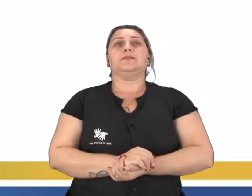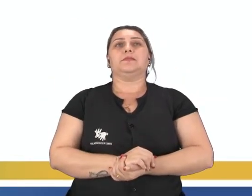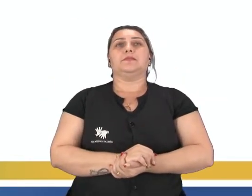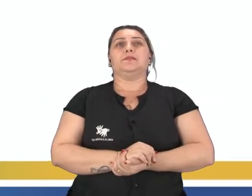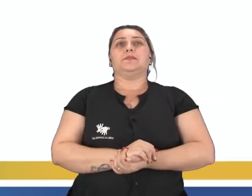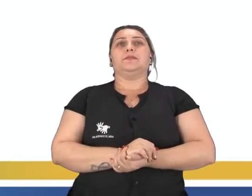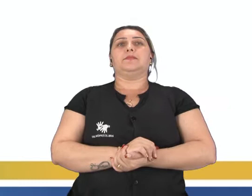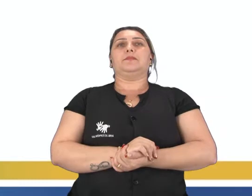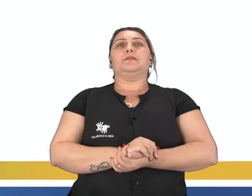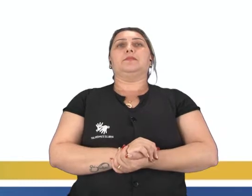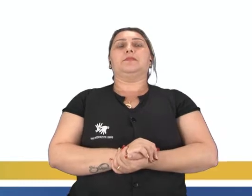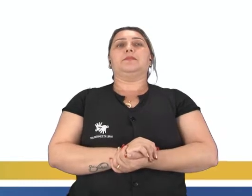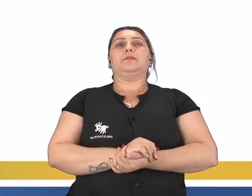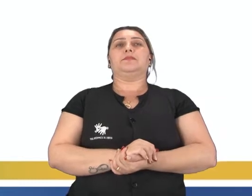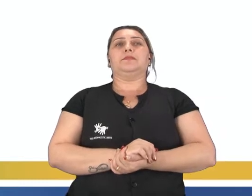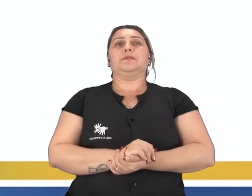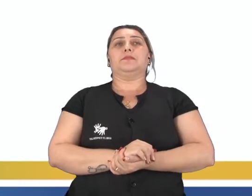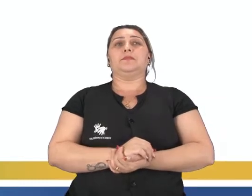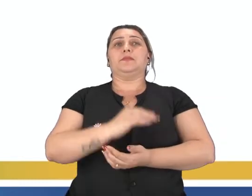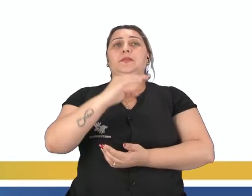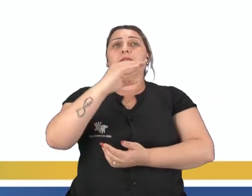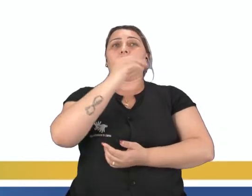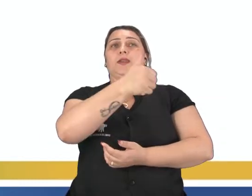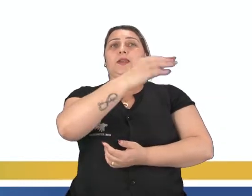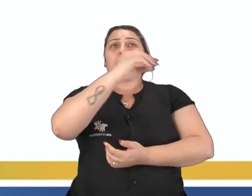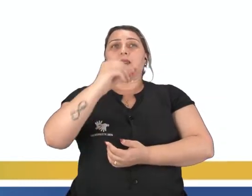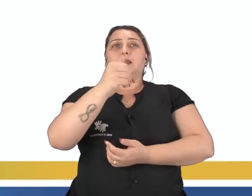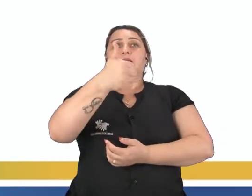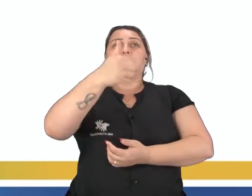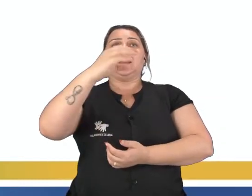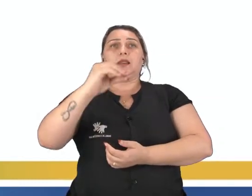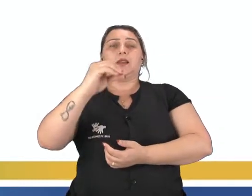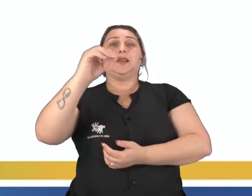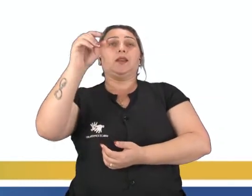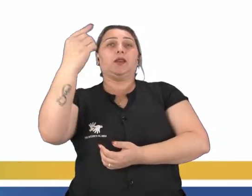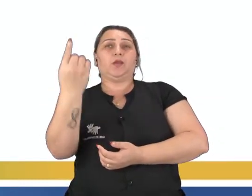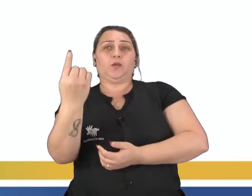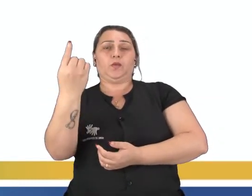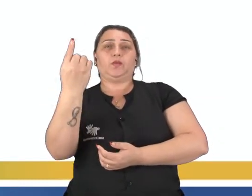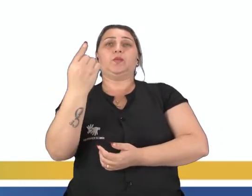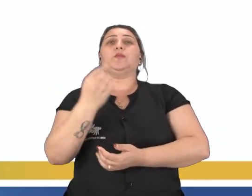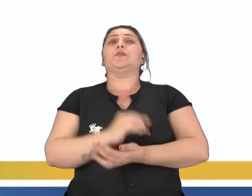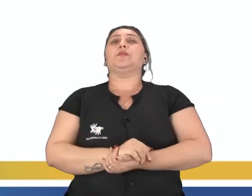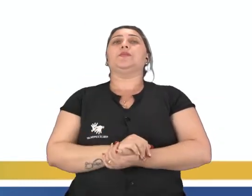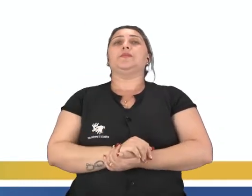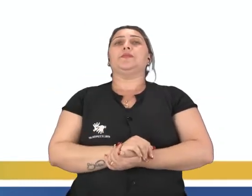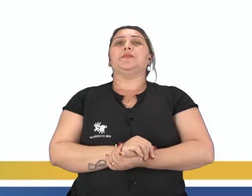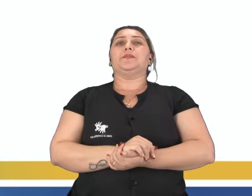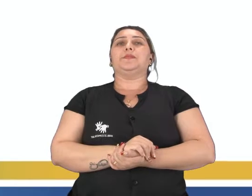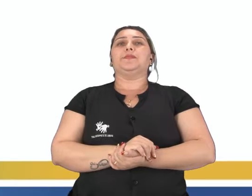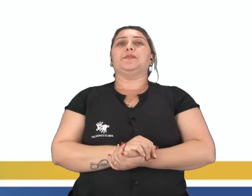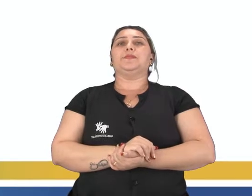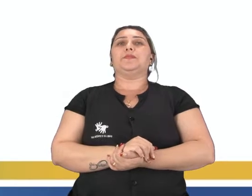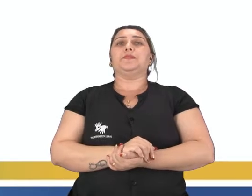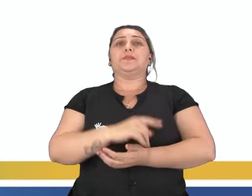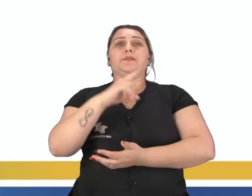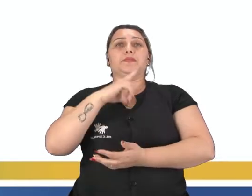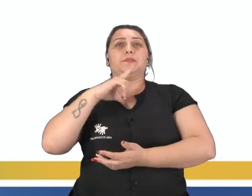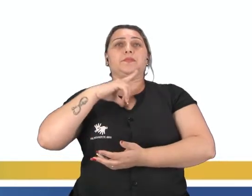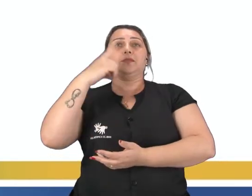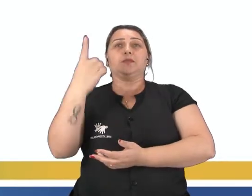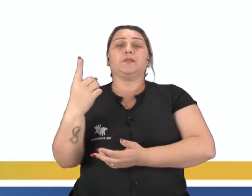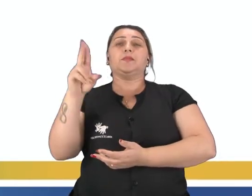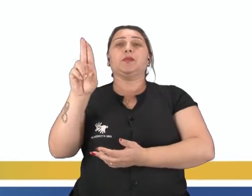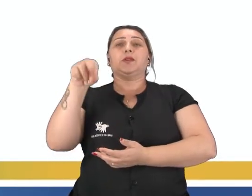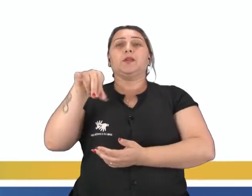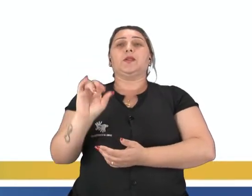0 dezena e 0 unidades. Eu tenho aí o 10, que o 1 está na dezena e 0 unidades. E eu tenho o 1,